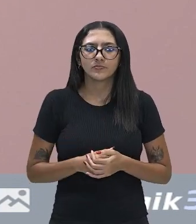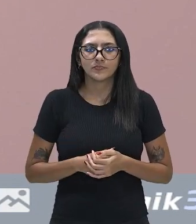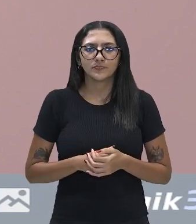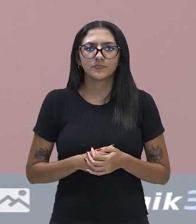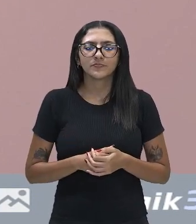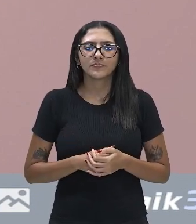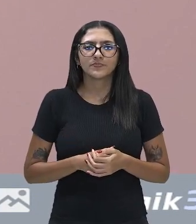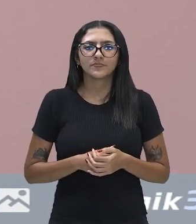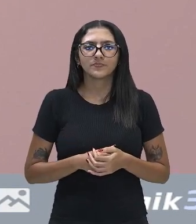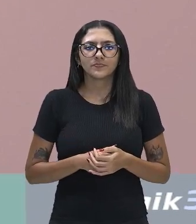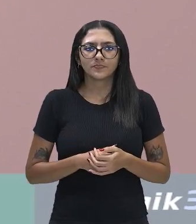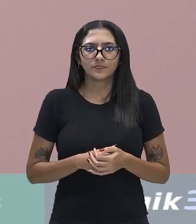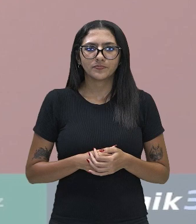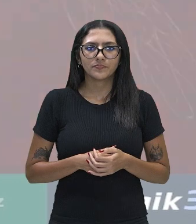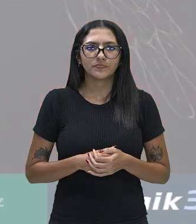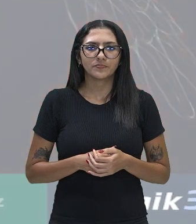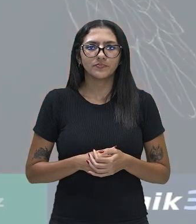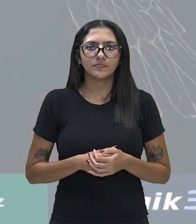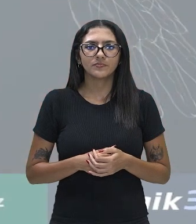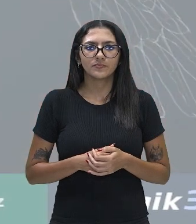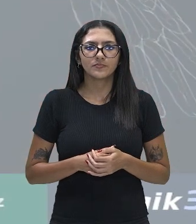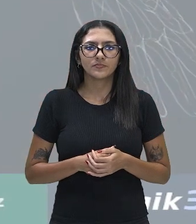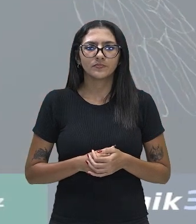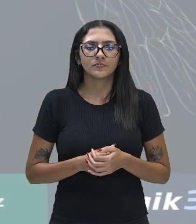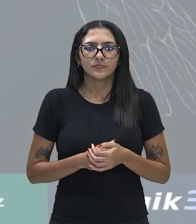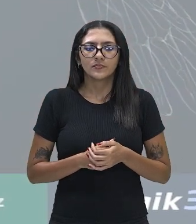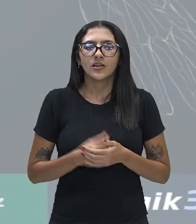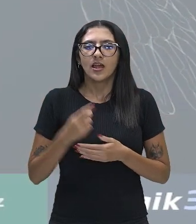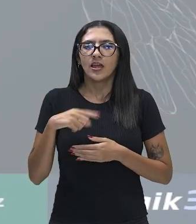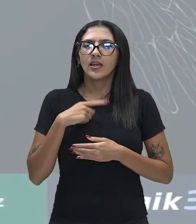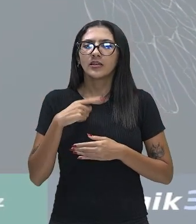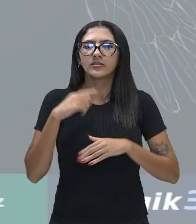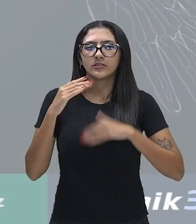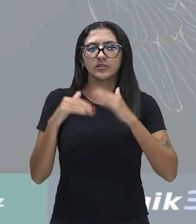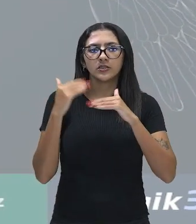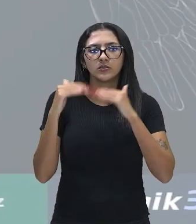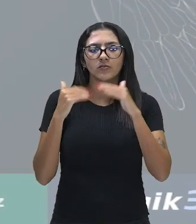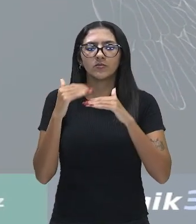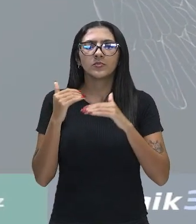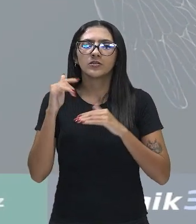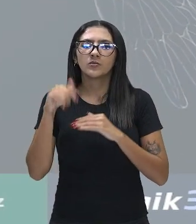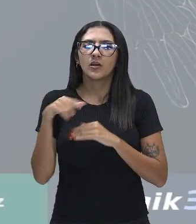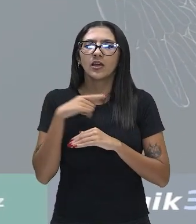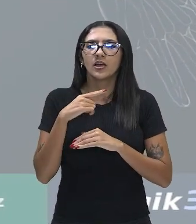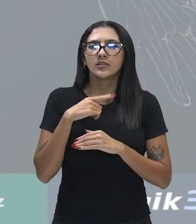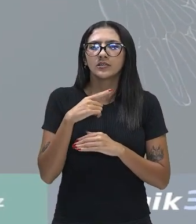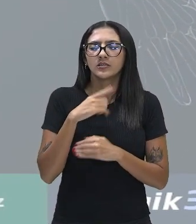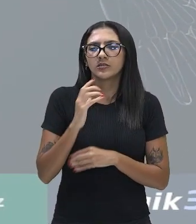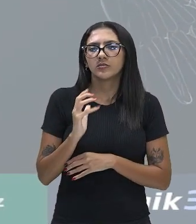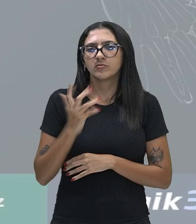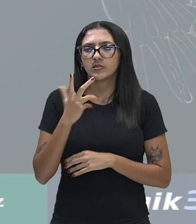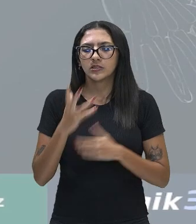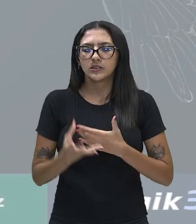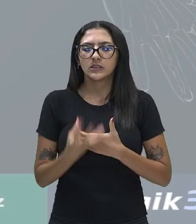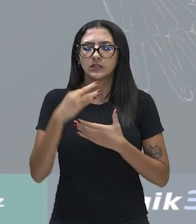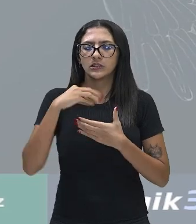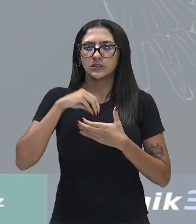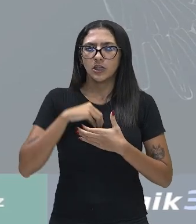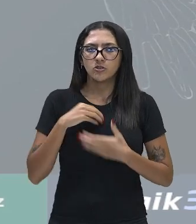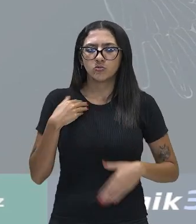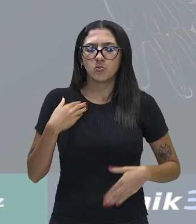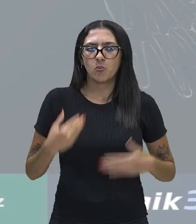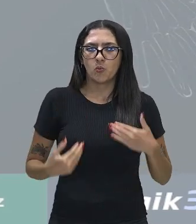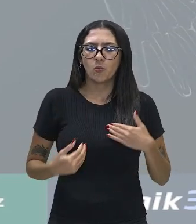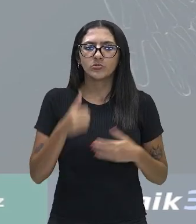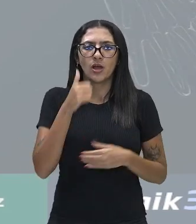células. E esse desenvolvimento todo ocorre dentro do corpo da mulher,